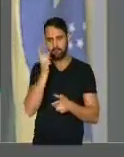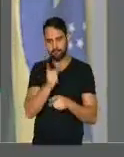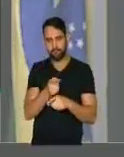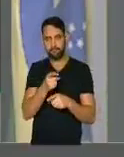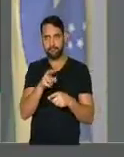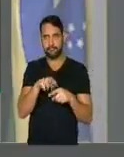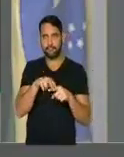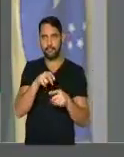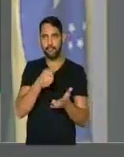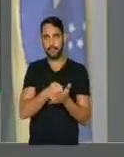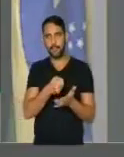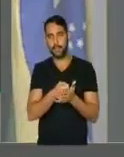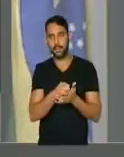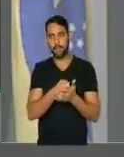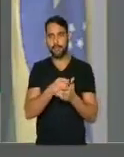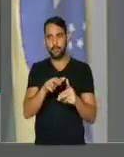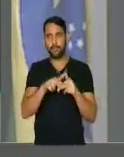militarizado,